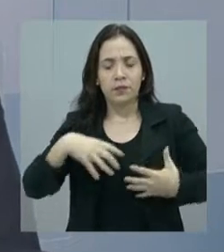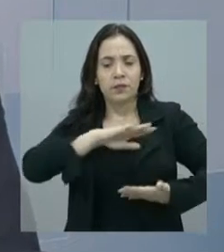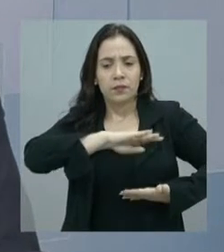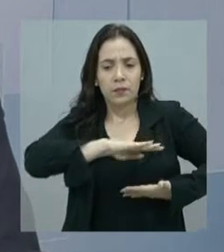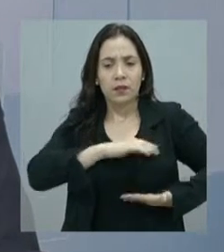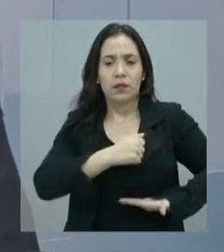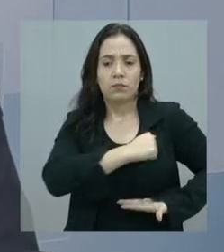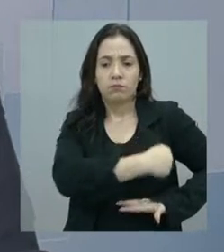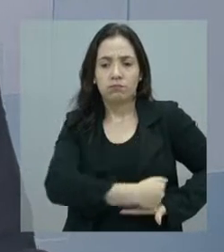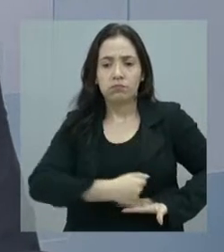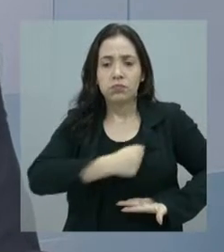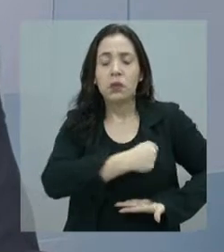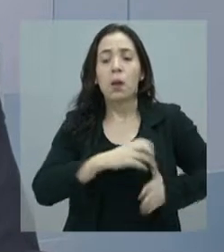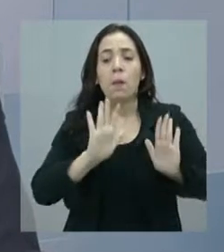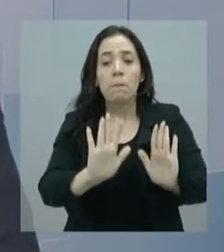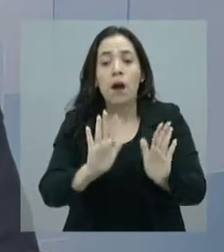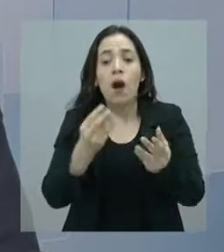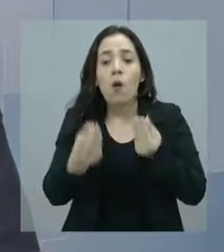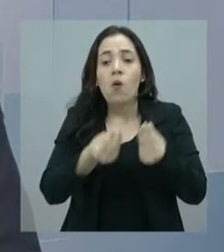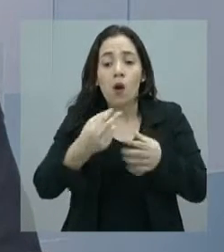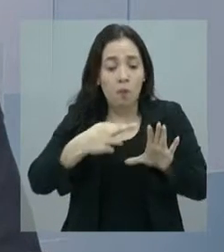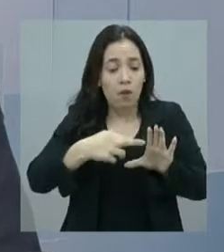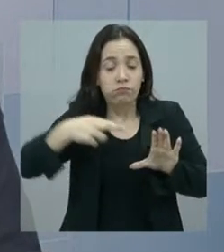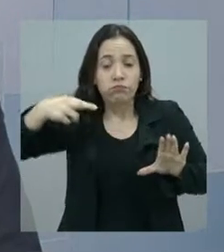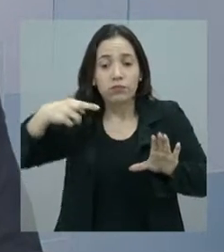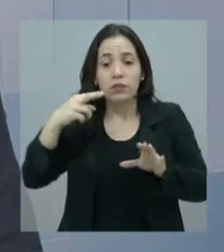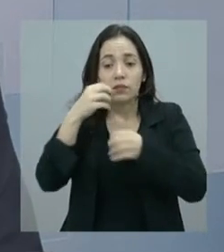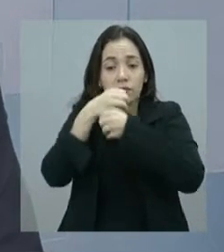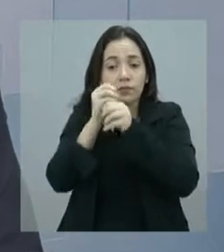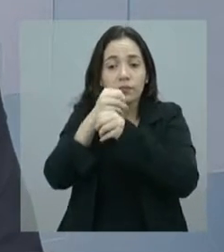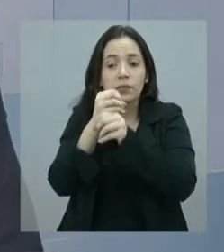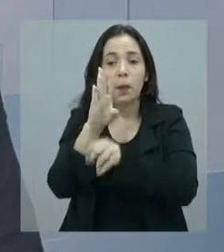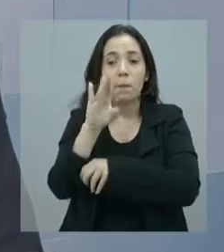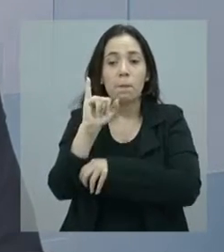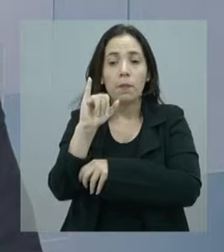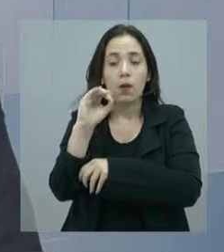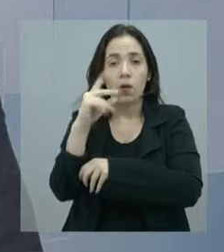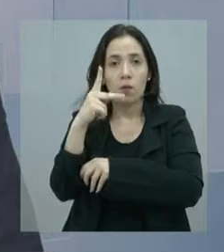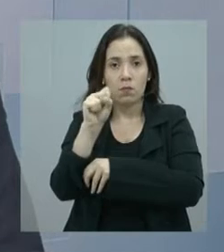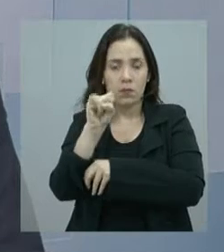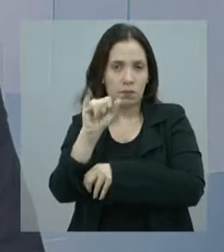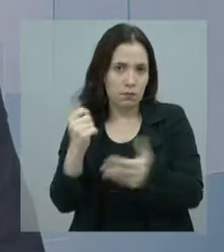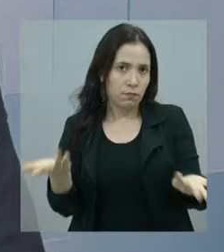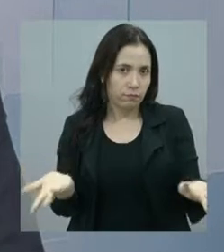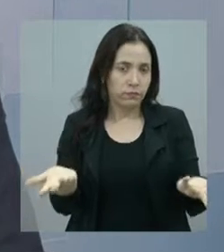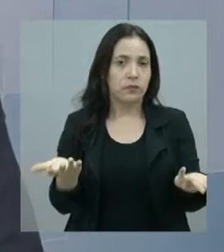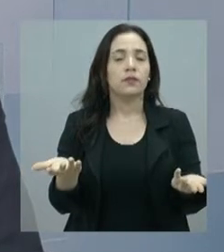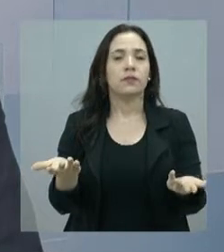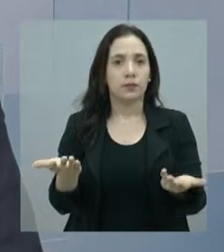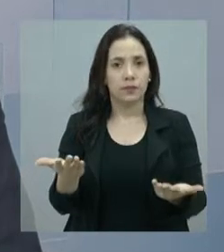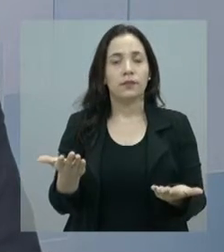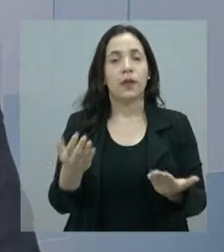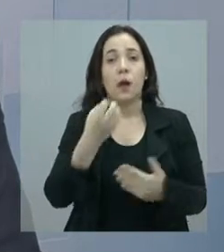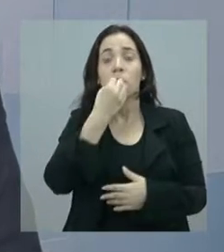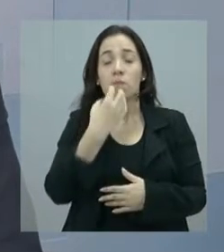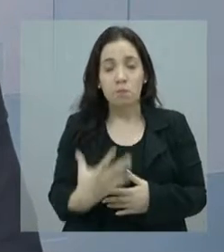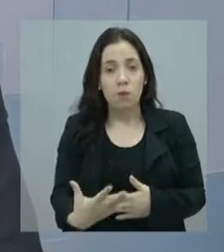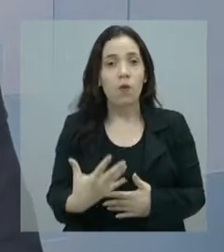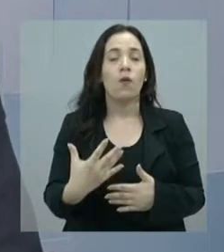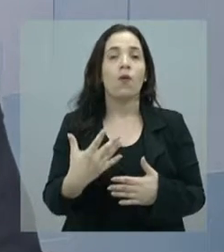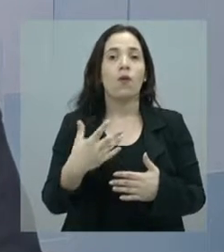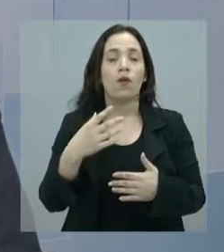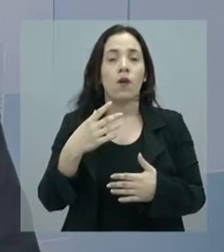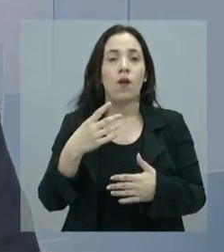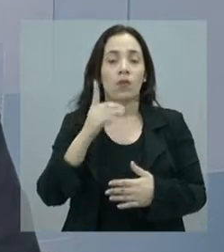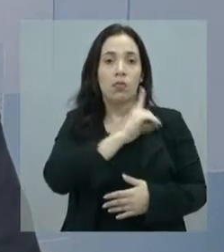no ultrassom, mas como ela consegue isso, né? Essa biópsia. E hoje, graças a essas emendas de bancada, que estão sendo repetidas todo